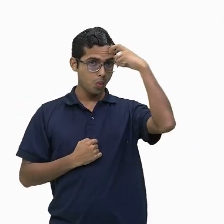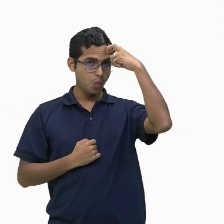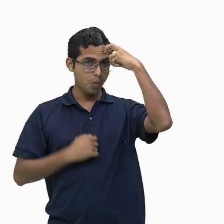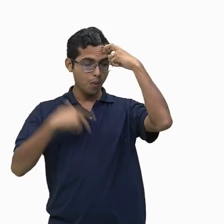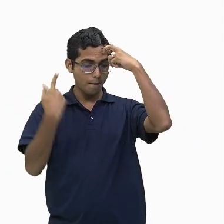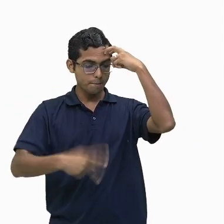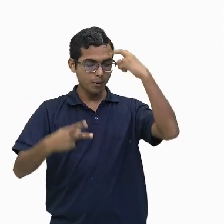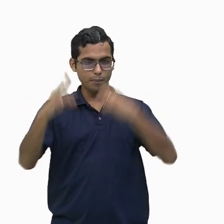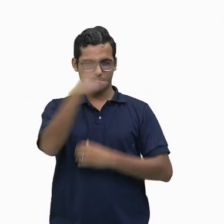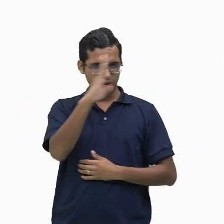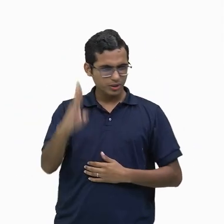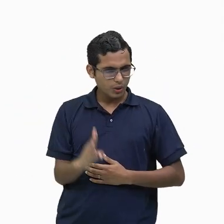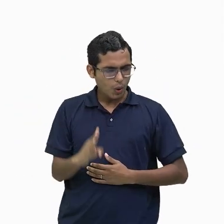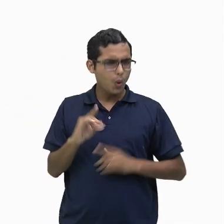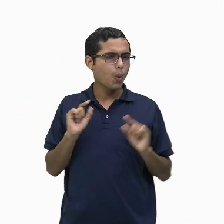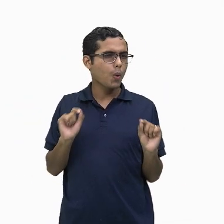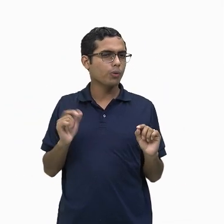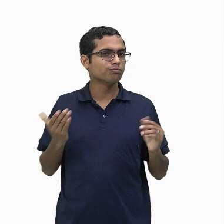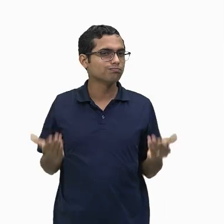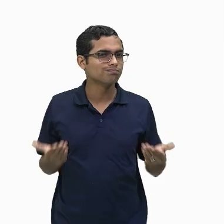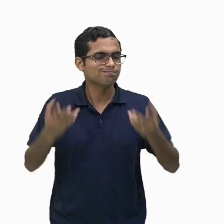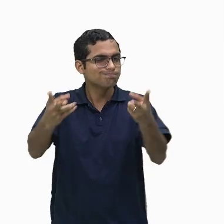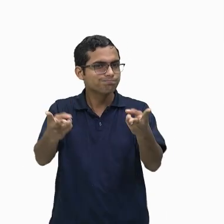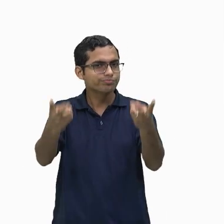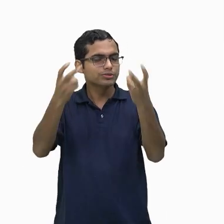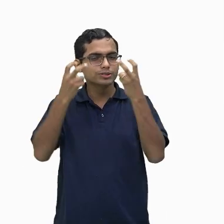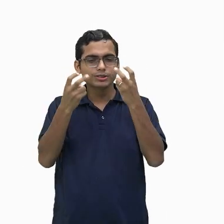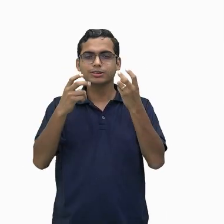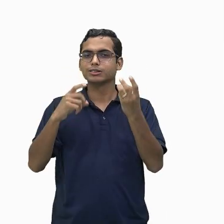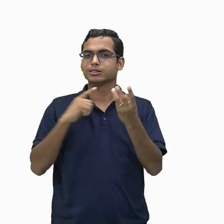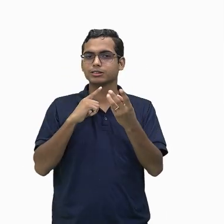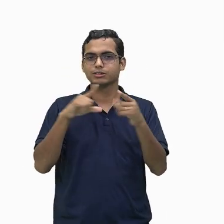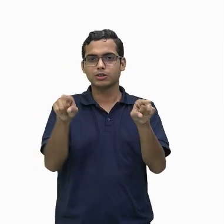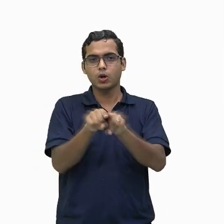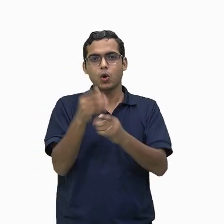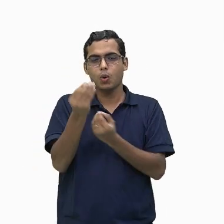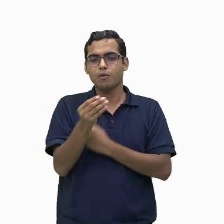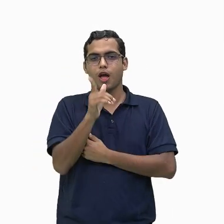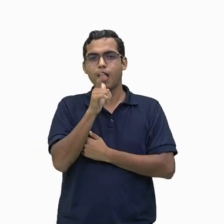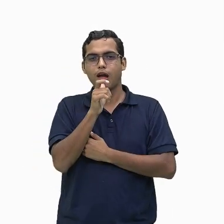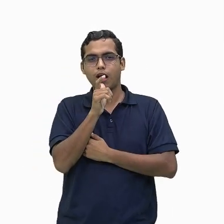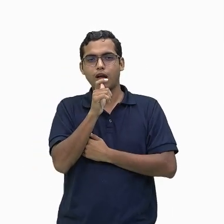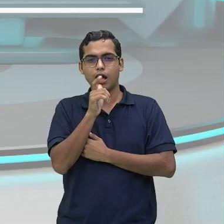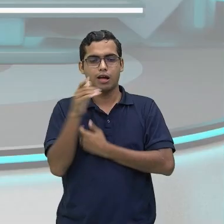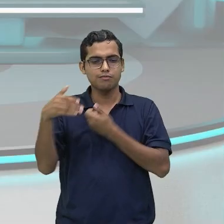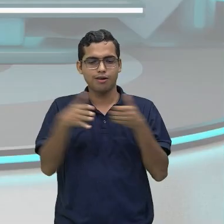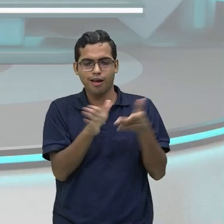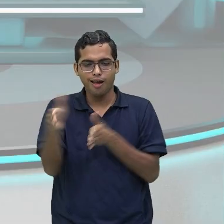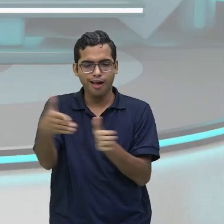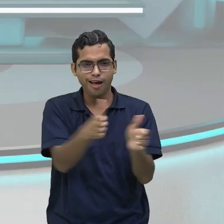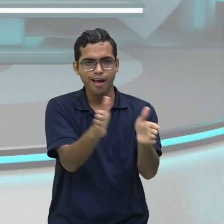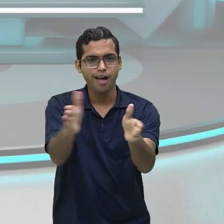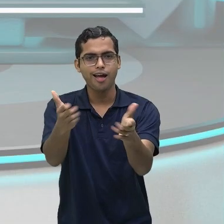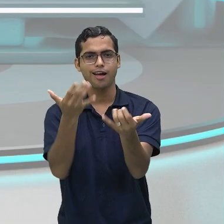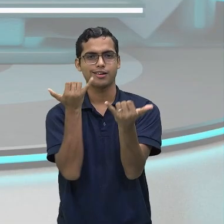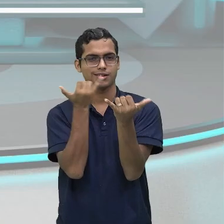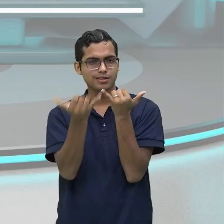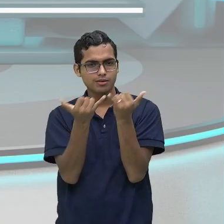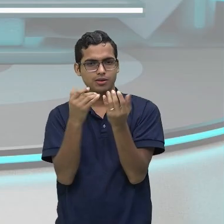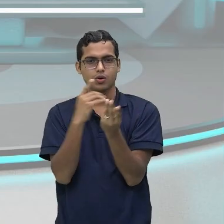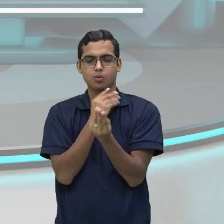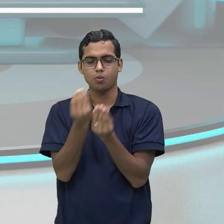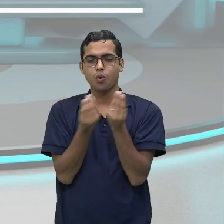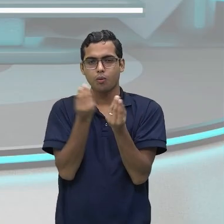vou perceber que ela é um grande rio, formado pelo encontro de 3 outras grandes